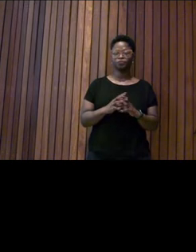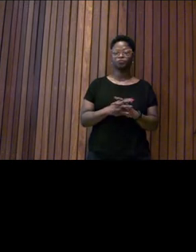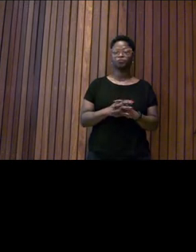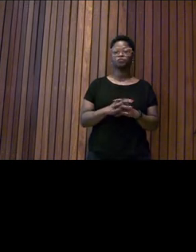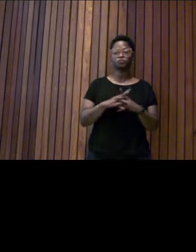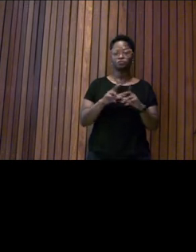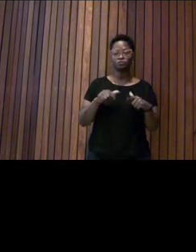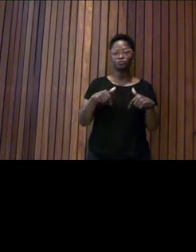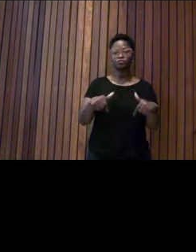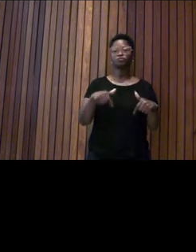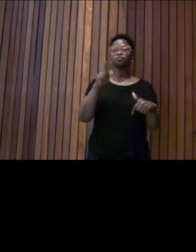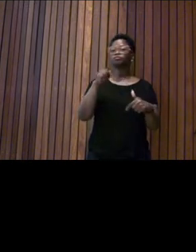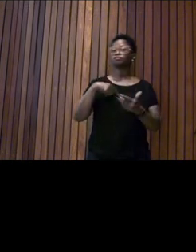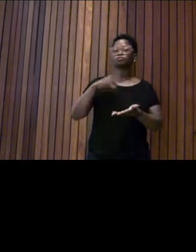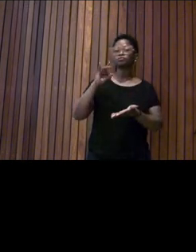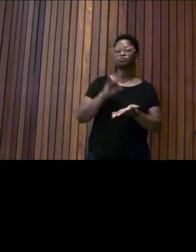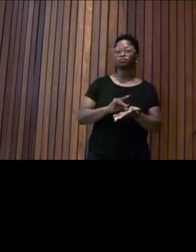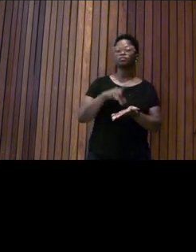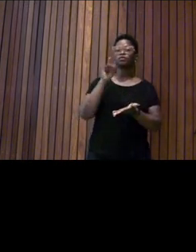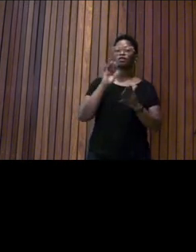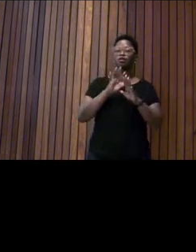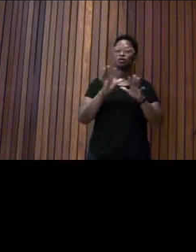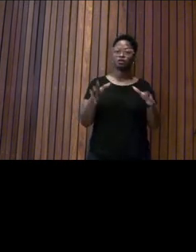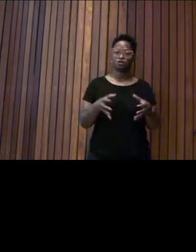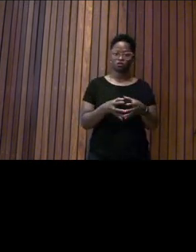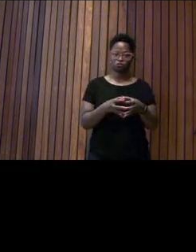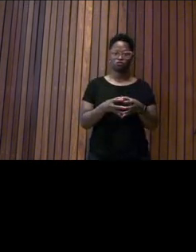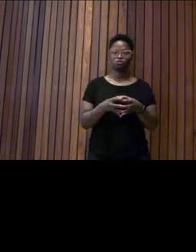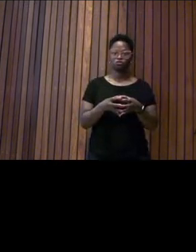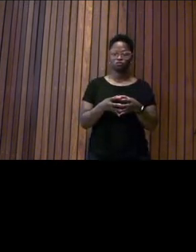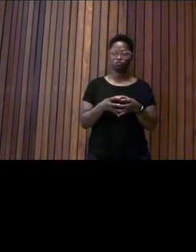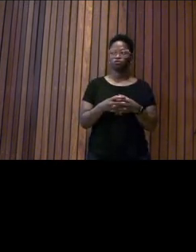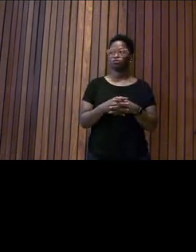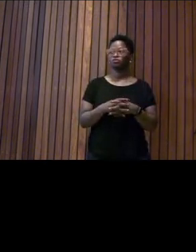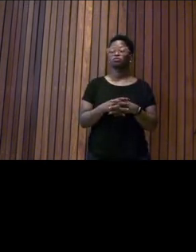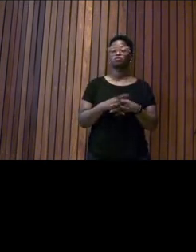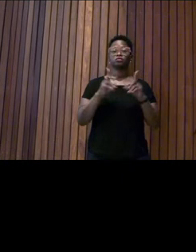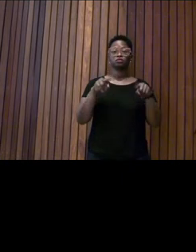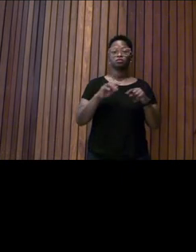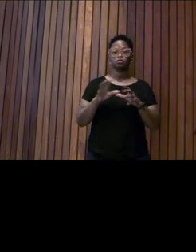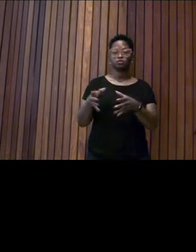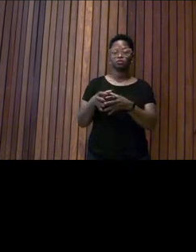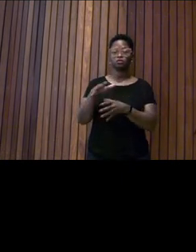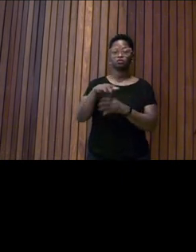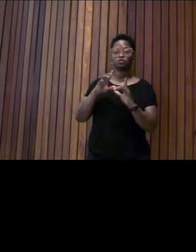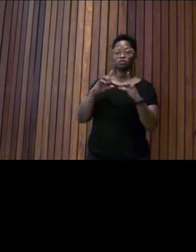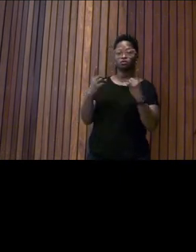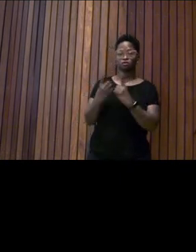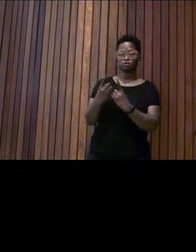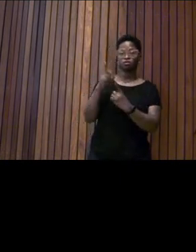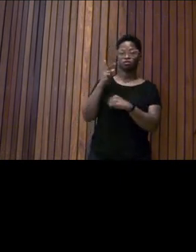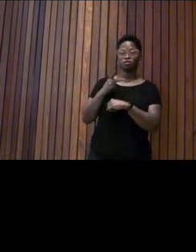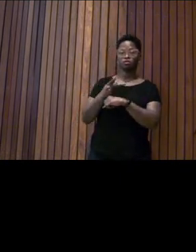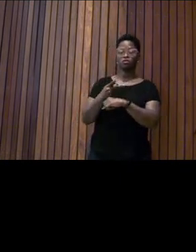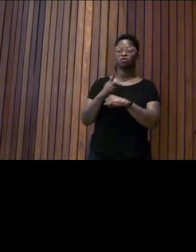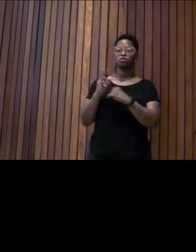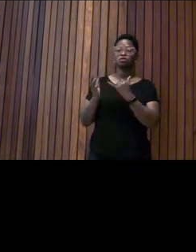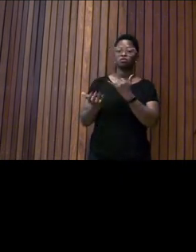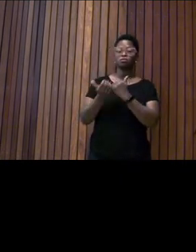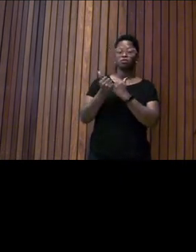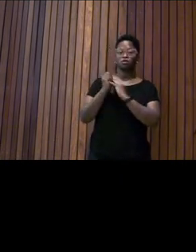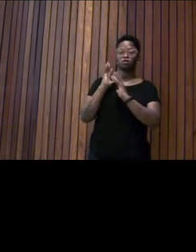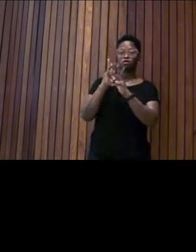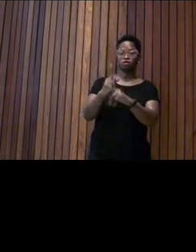Essa atividade é realizada de forma conjunta pela equipe do Departamento de Patrimônio Histórico e da construtora